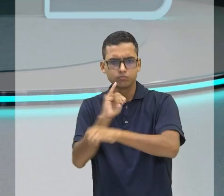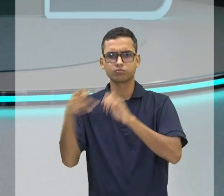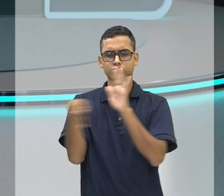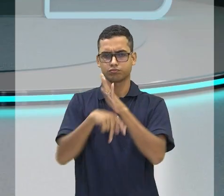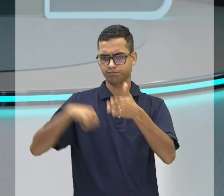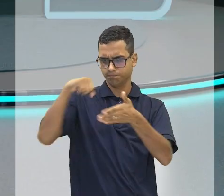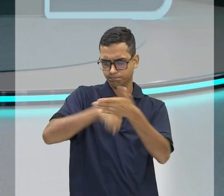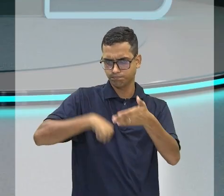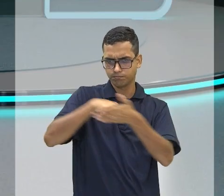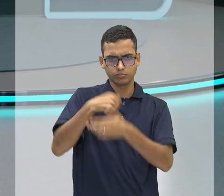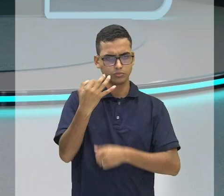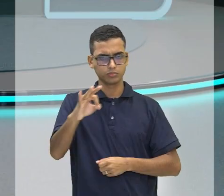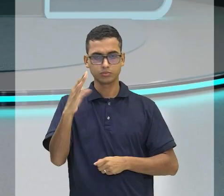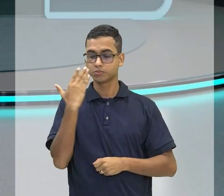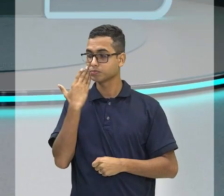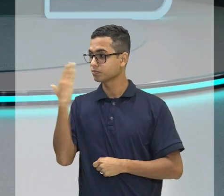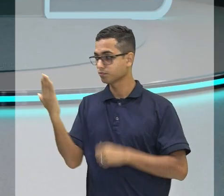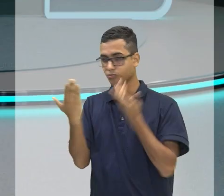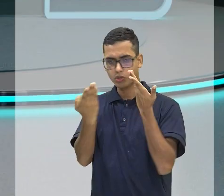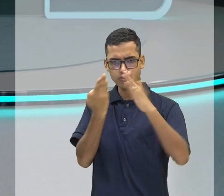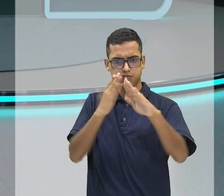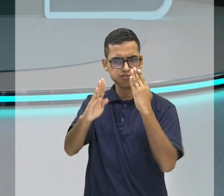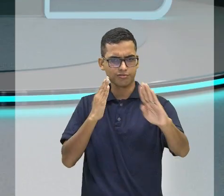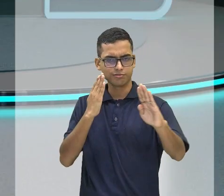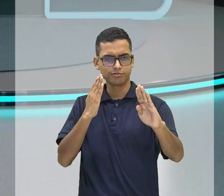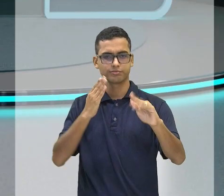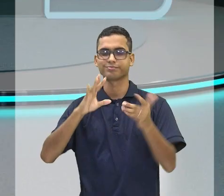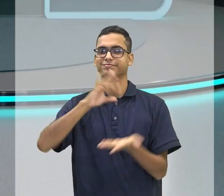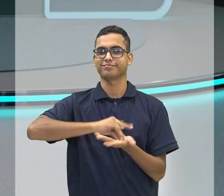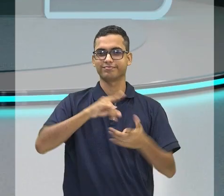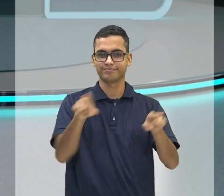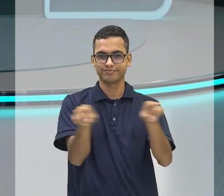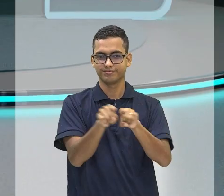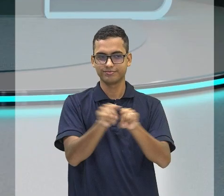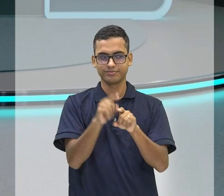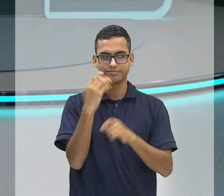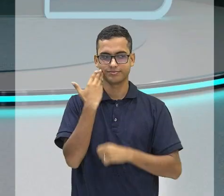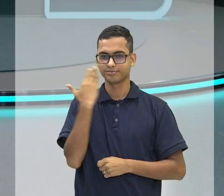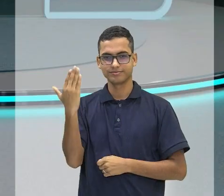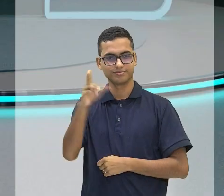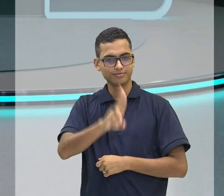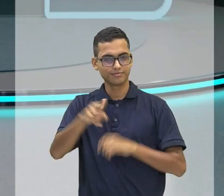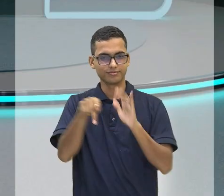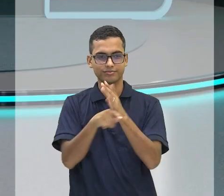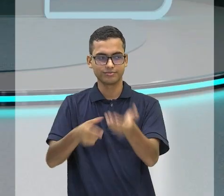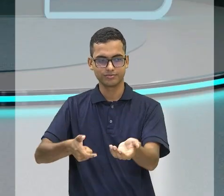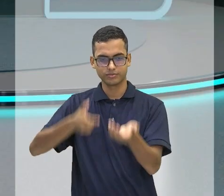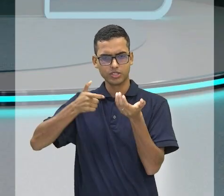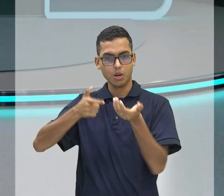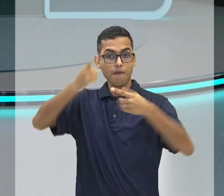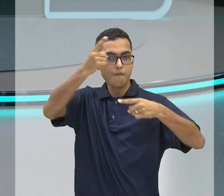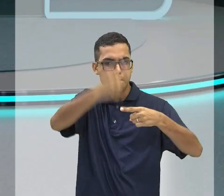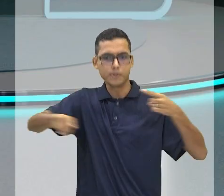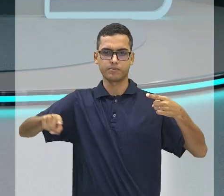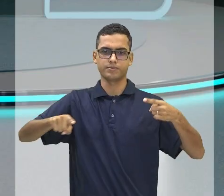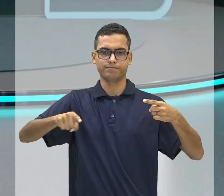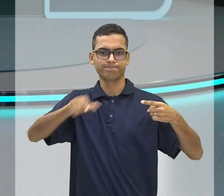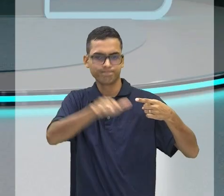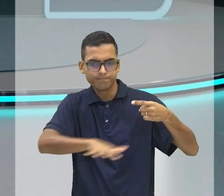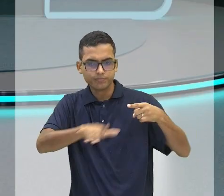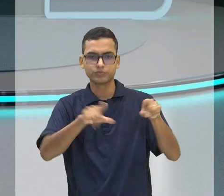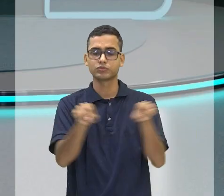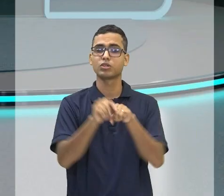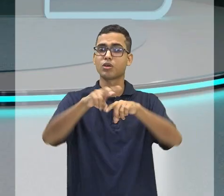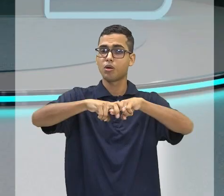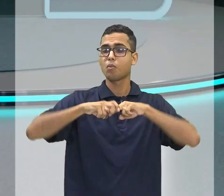lá, prosseguindo, mais uma vez, vem falando aqui que o uso de armas foi proibido nessa região, por isso que eles buscaram o